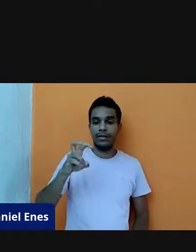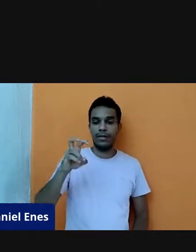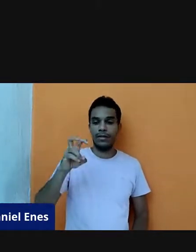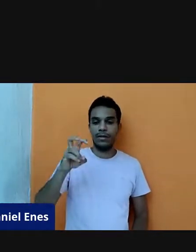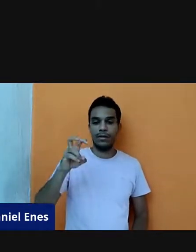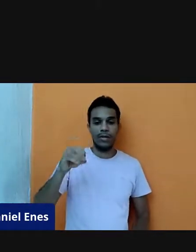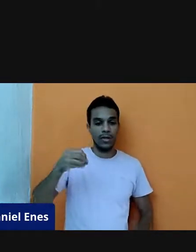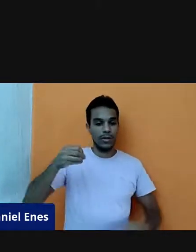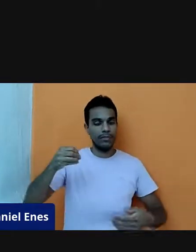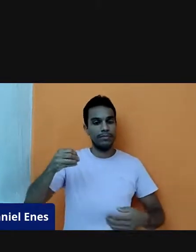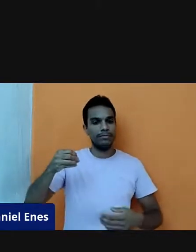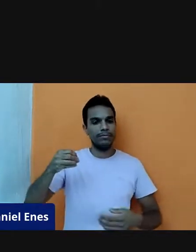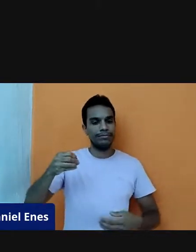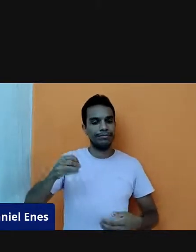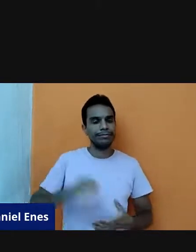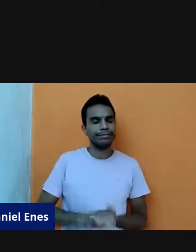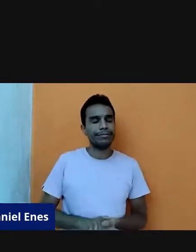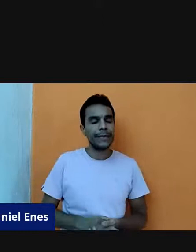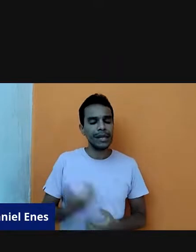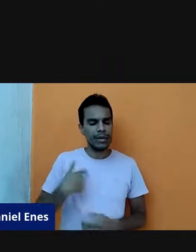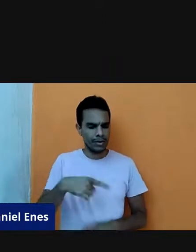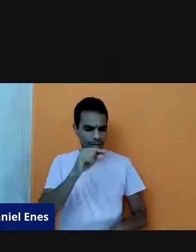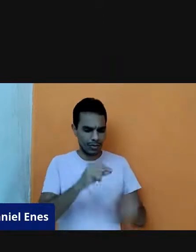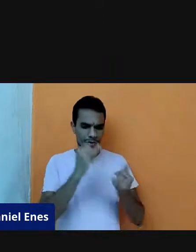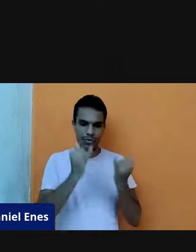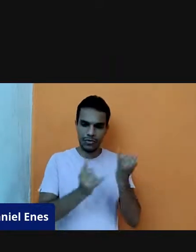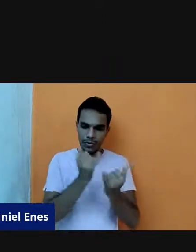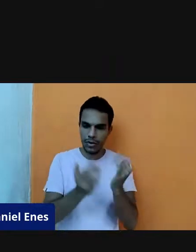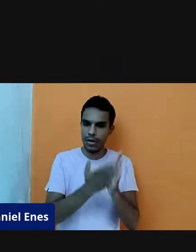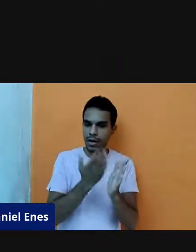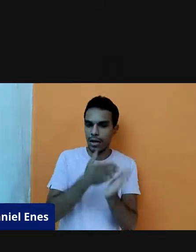e produzimos uma revista especial.